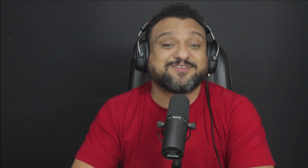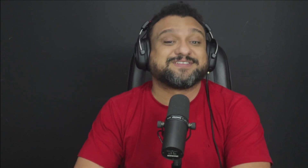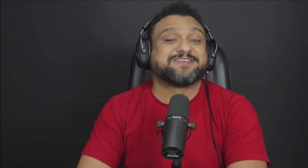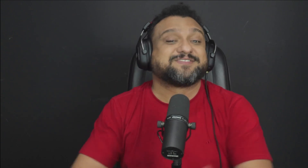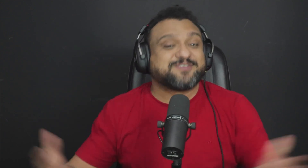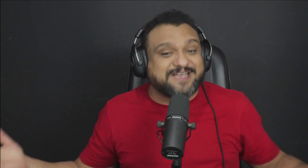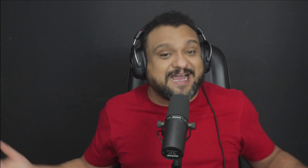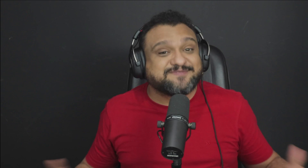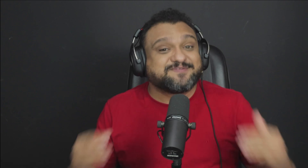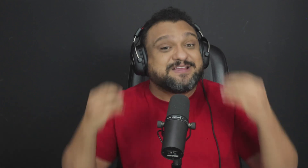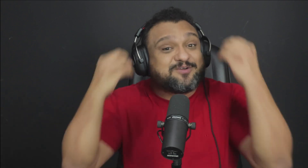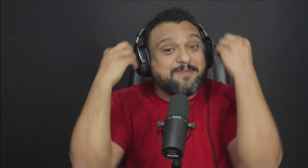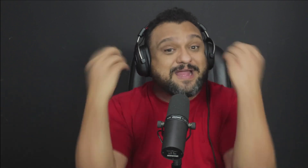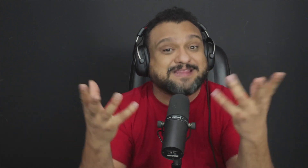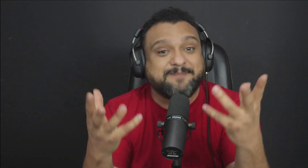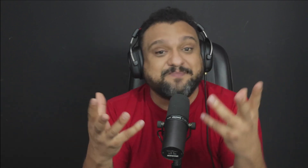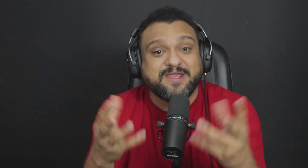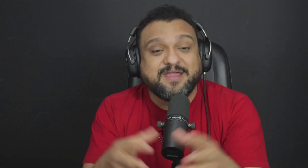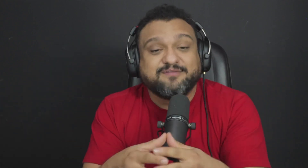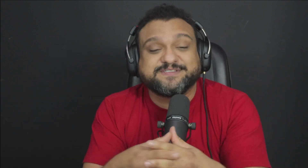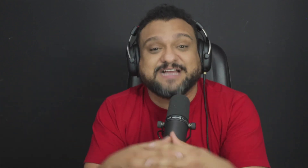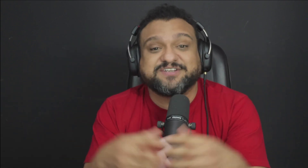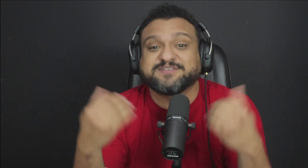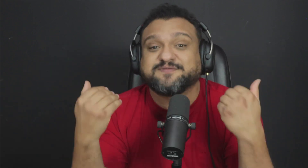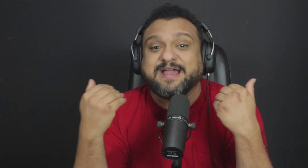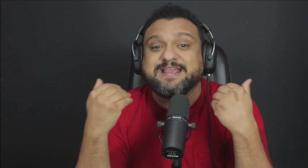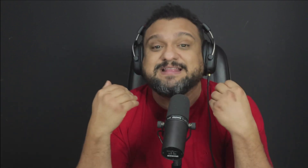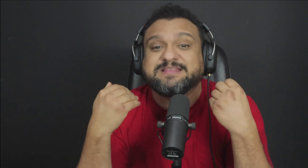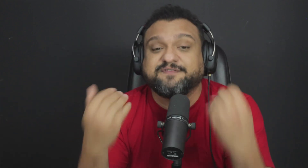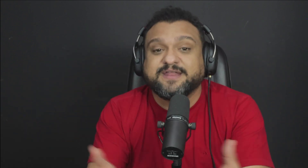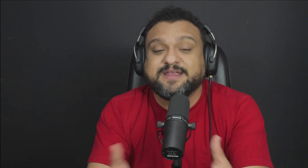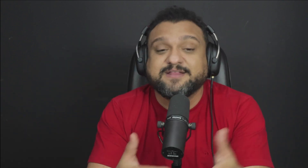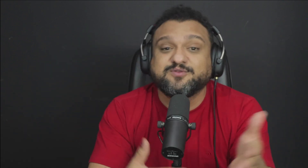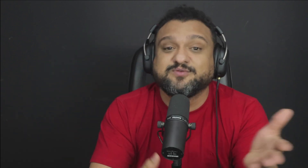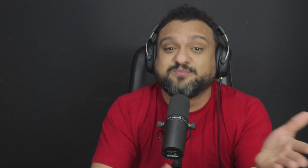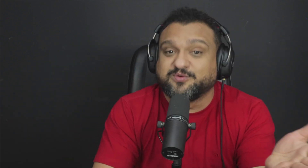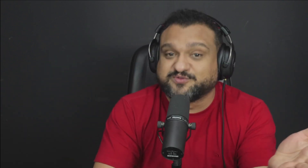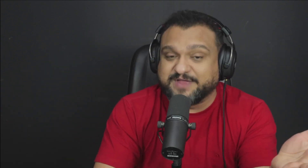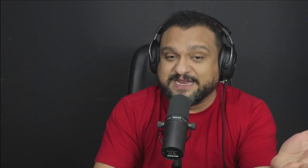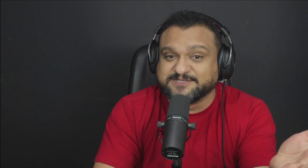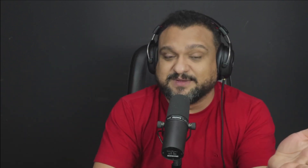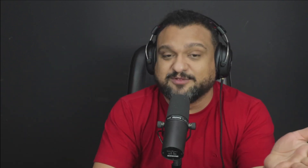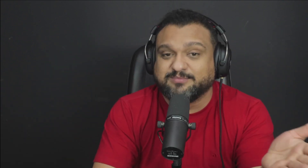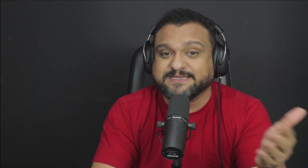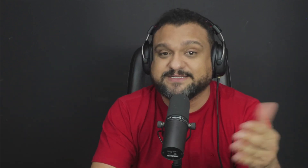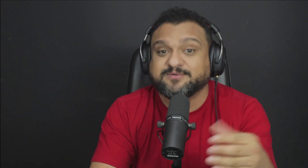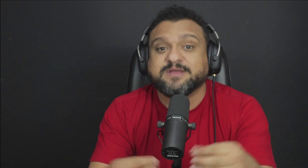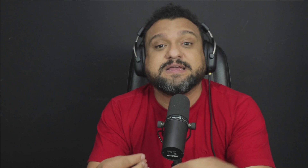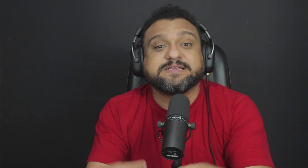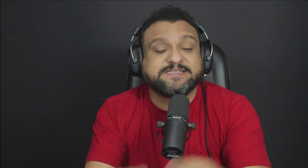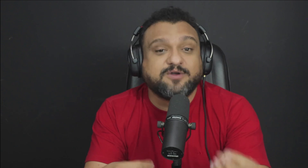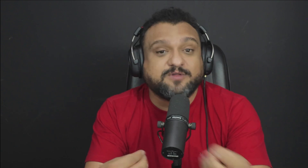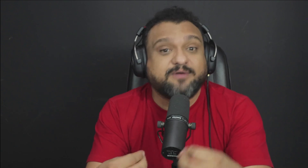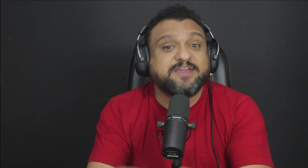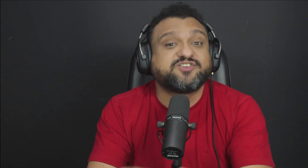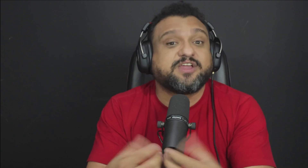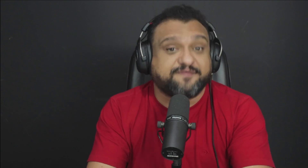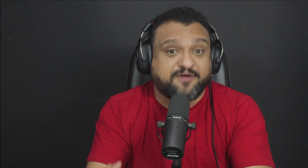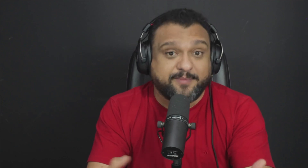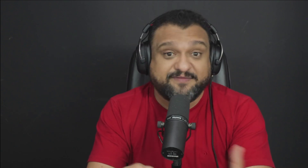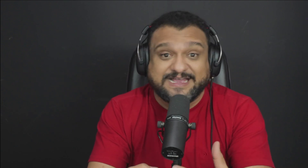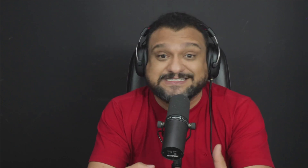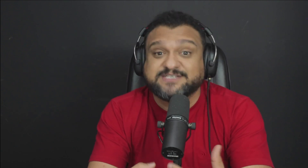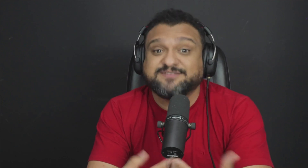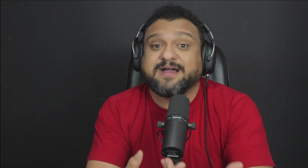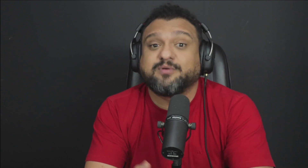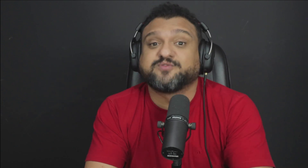o seus redes sociais e comenta você acha que isso vai interferir no bolsonarismo aqui no Brasil sim ou não e de